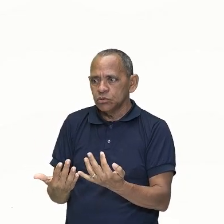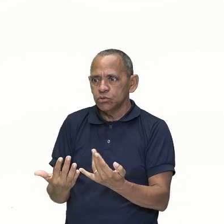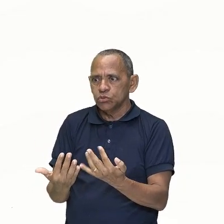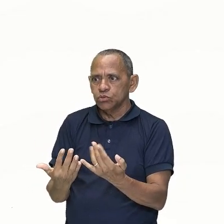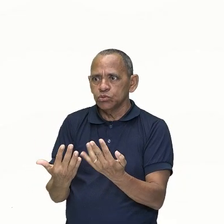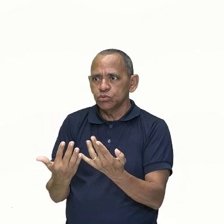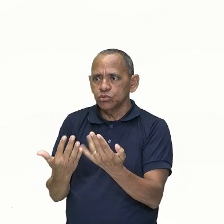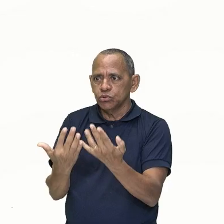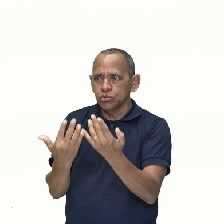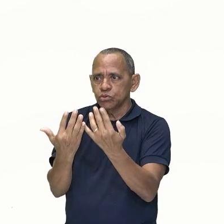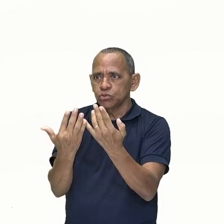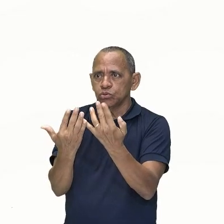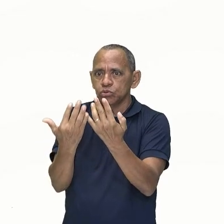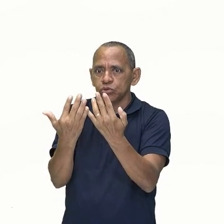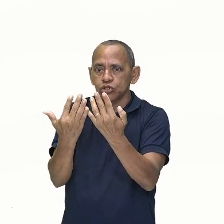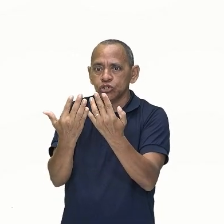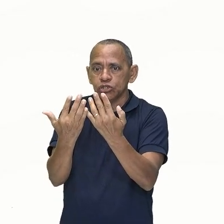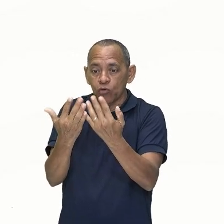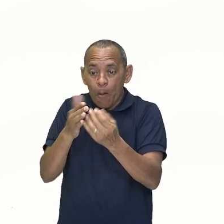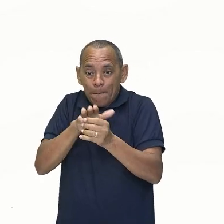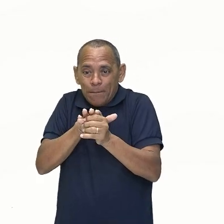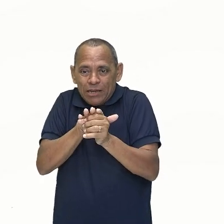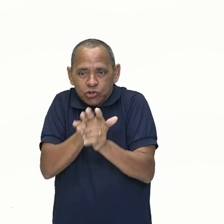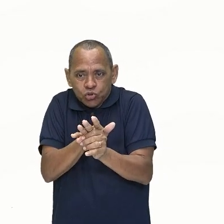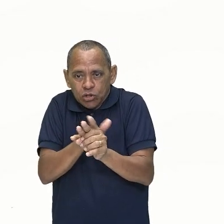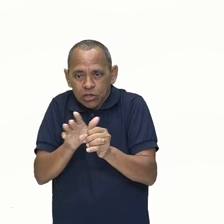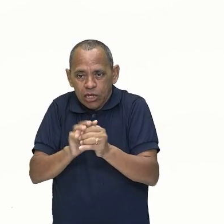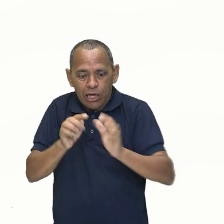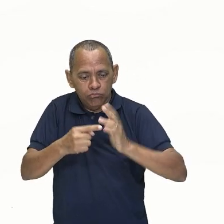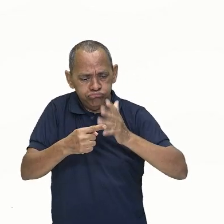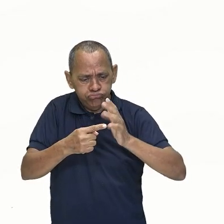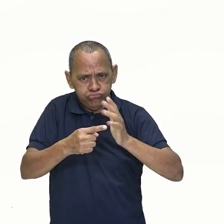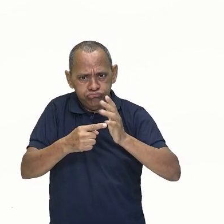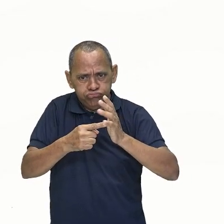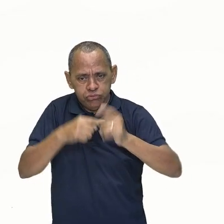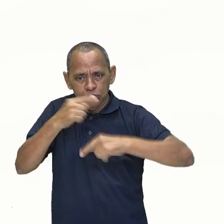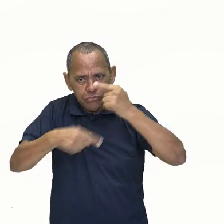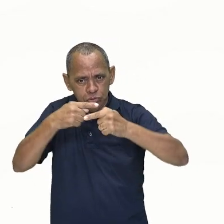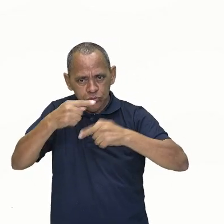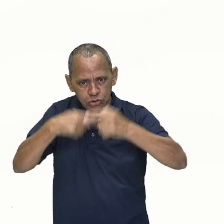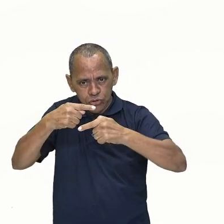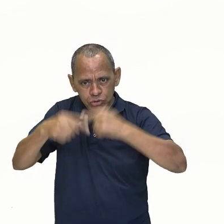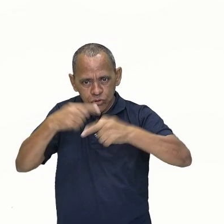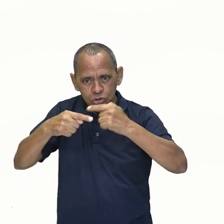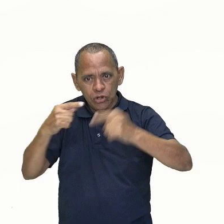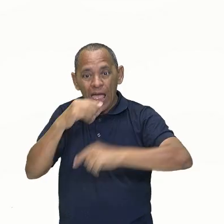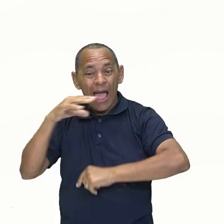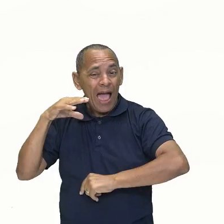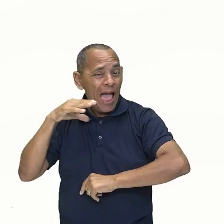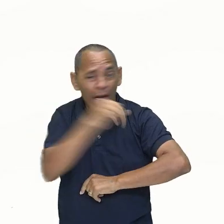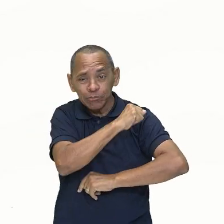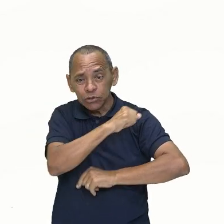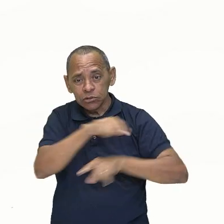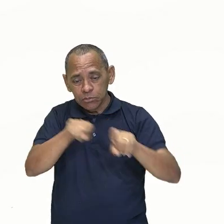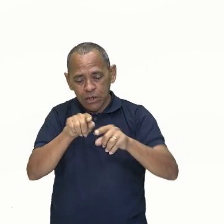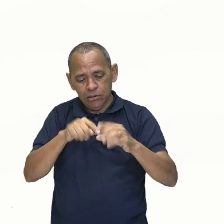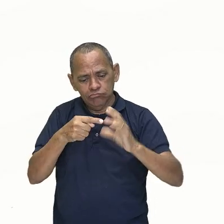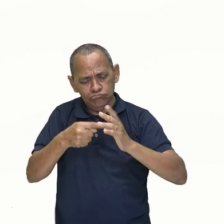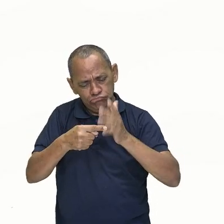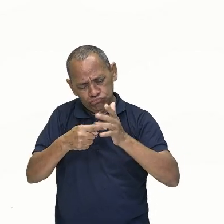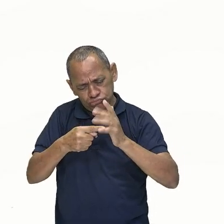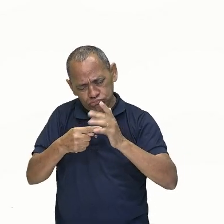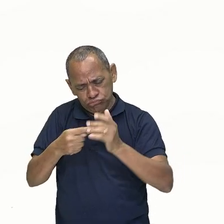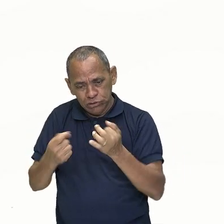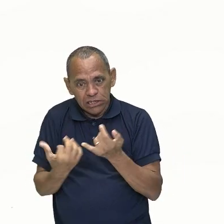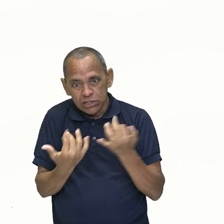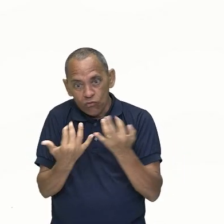fazer girar a turbina aqui, muito rápida, né? A turbina gira, e o vapor é